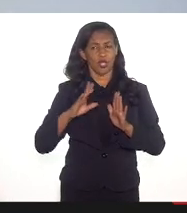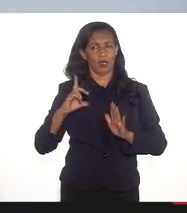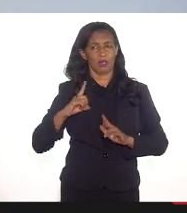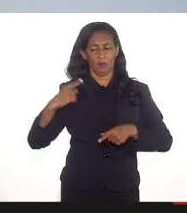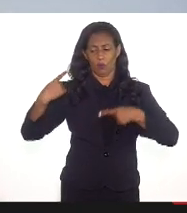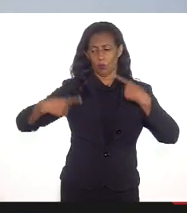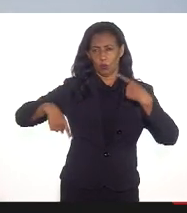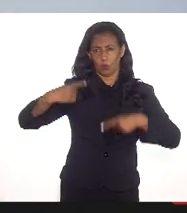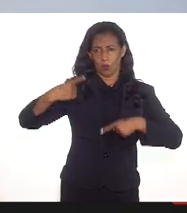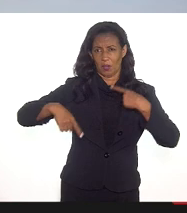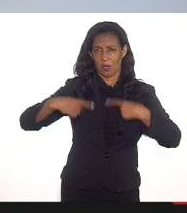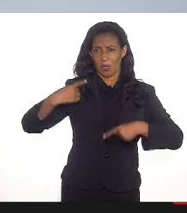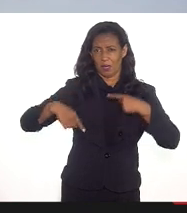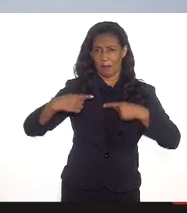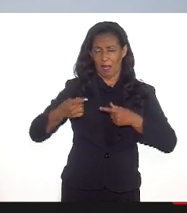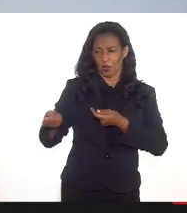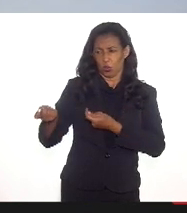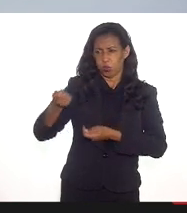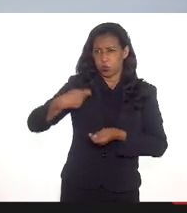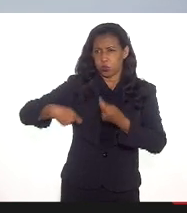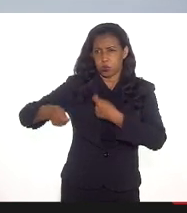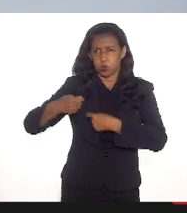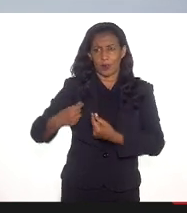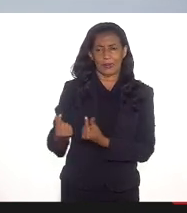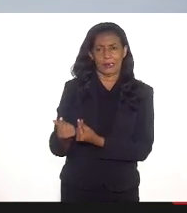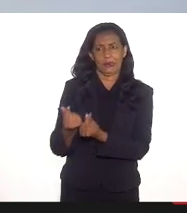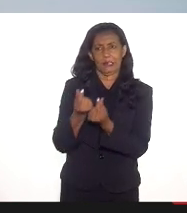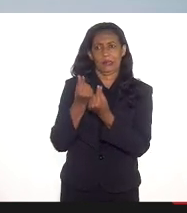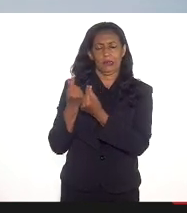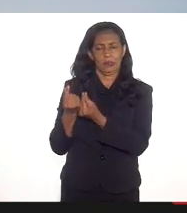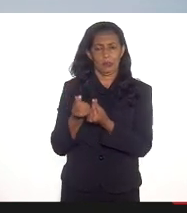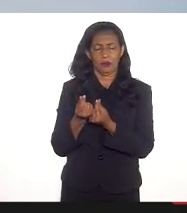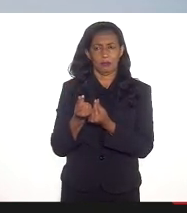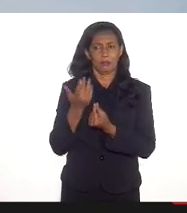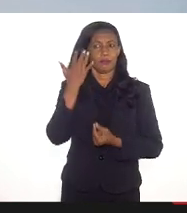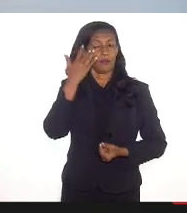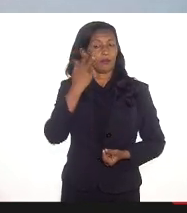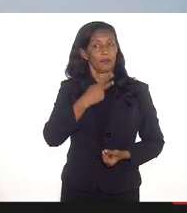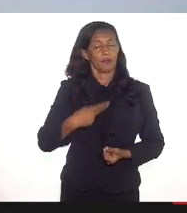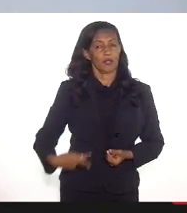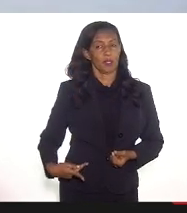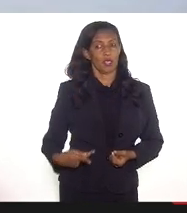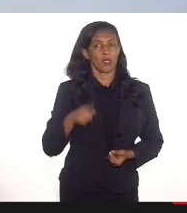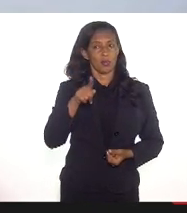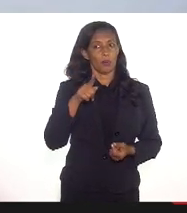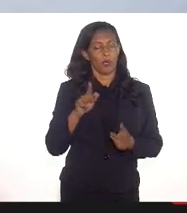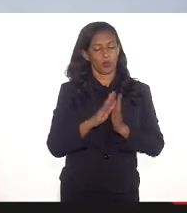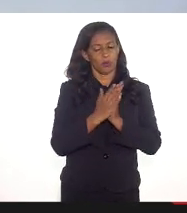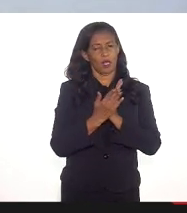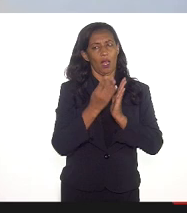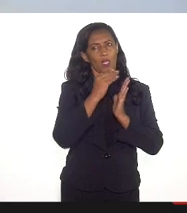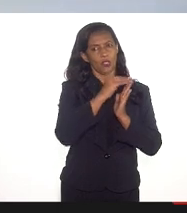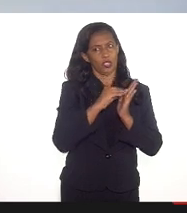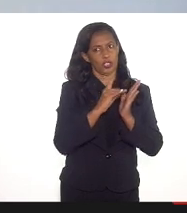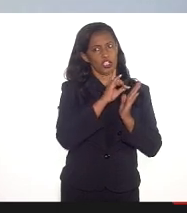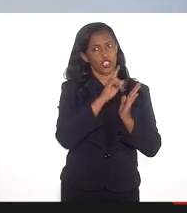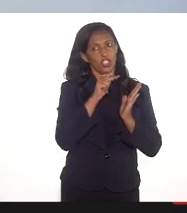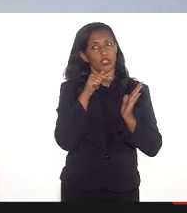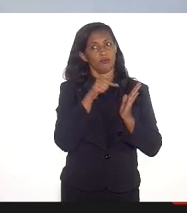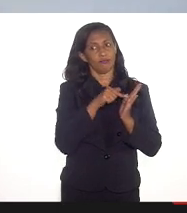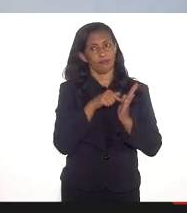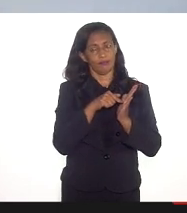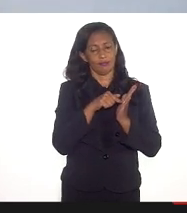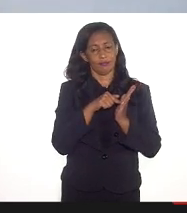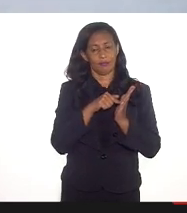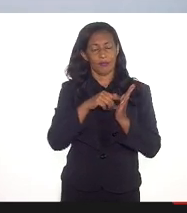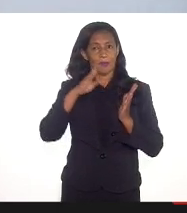é a descentralização administrativa e financeira. Eu acho, presidente, que você pode botar na agenda da FAETEC a